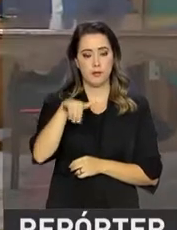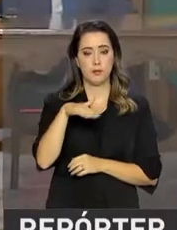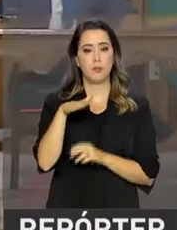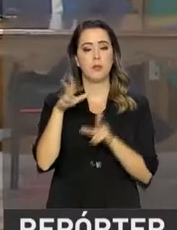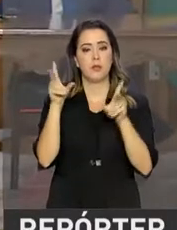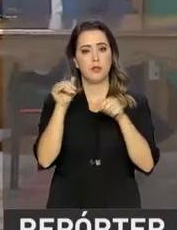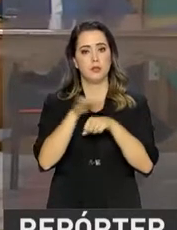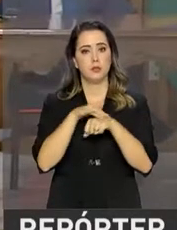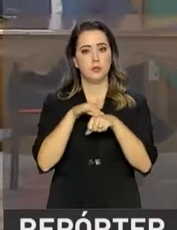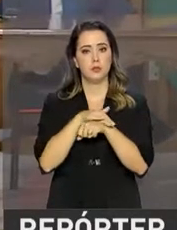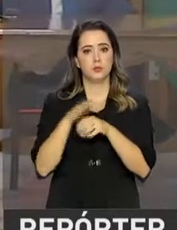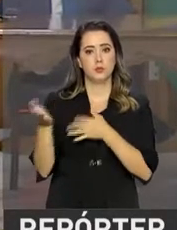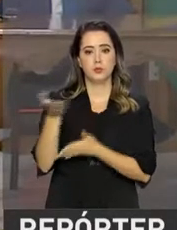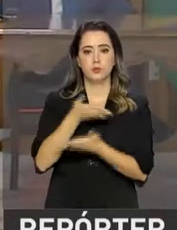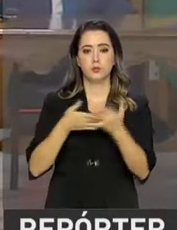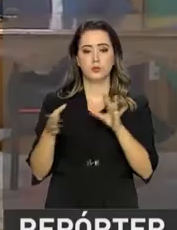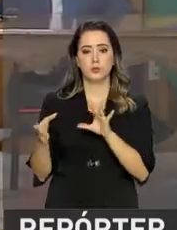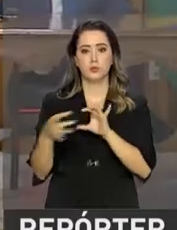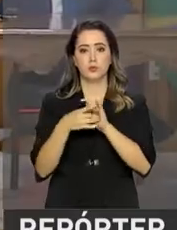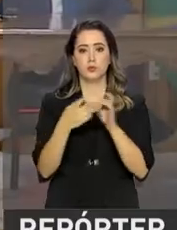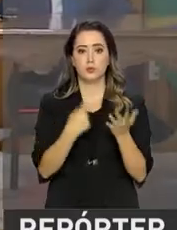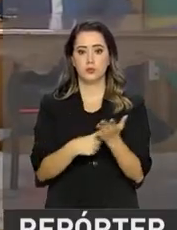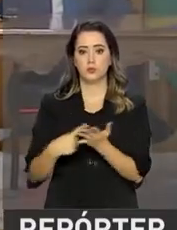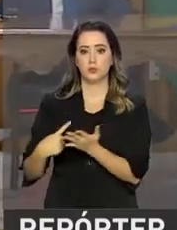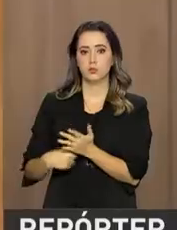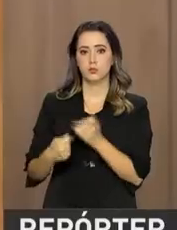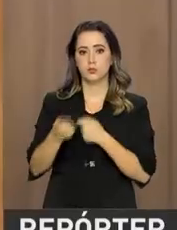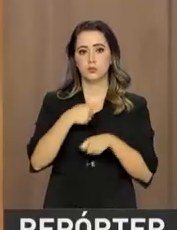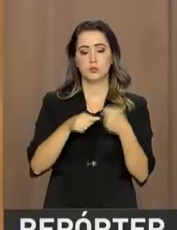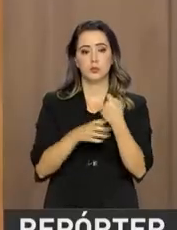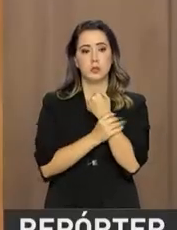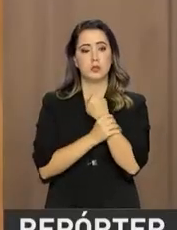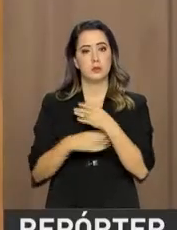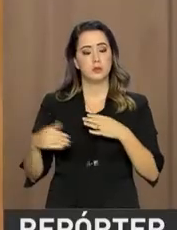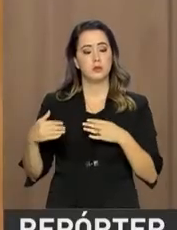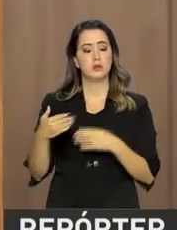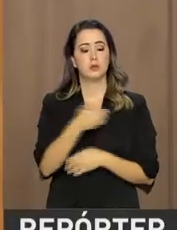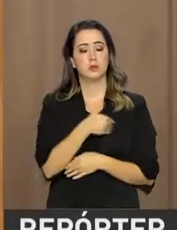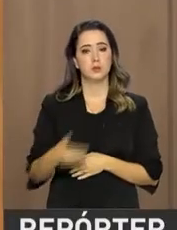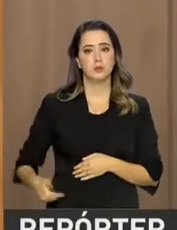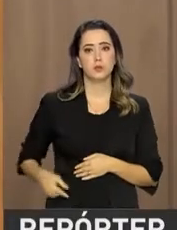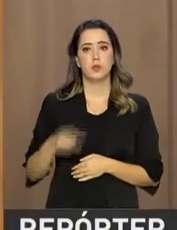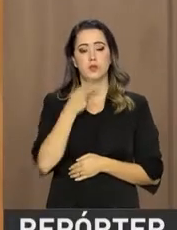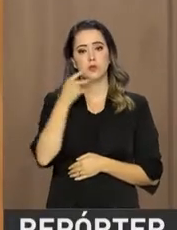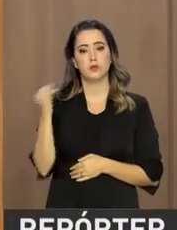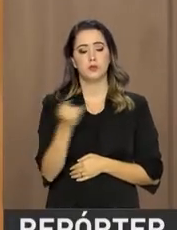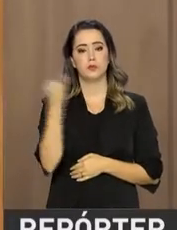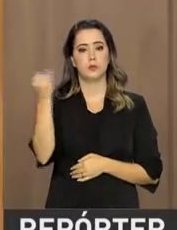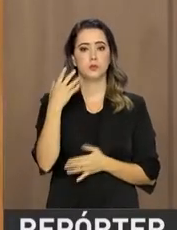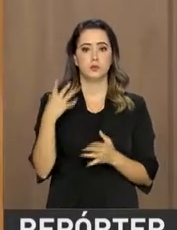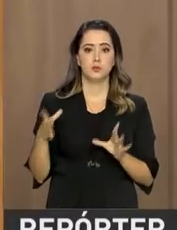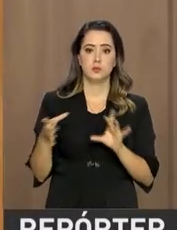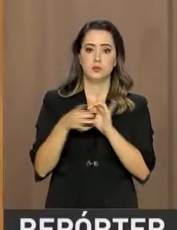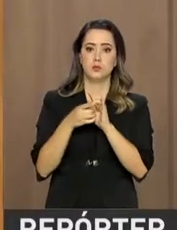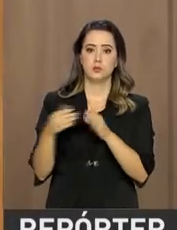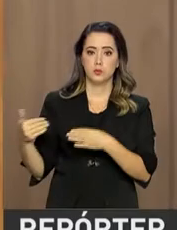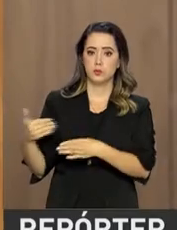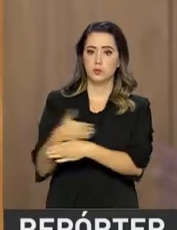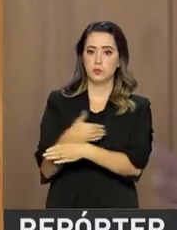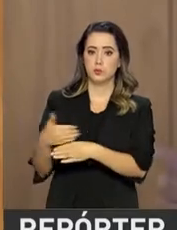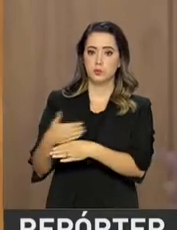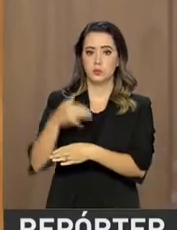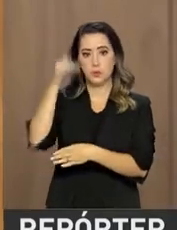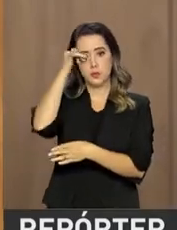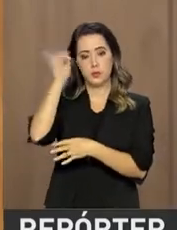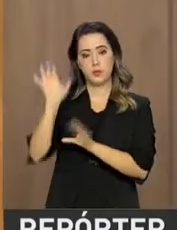trataram de temas como integração comercial e segurança pública. Temer destacou a importância do trabalho conjunto na fronteira para